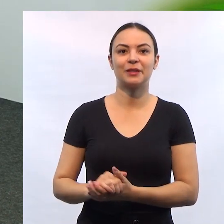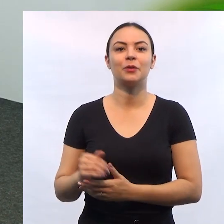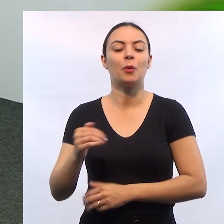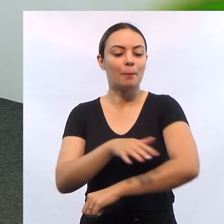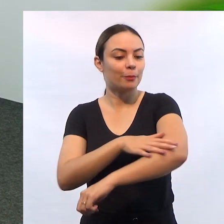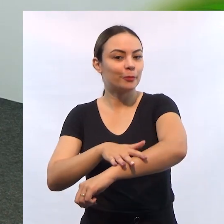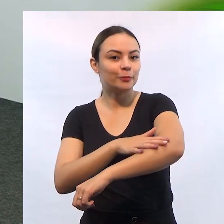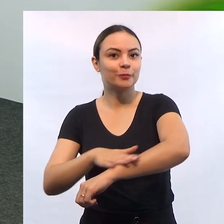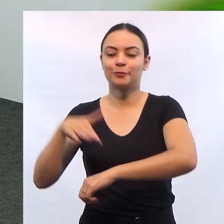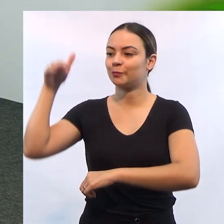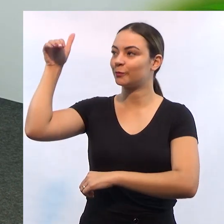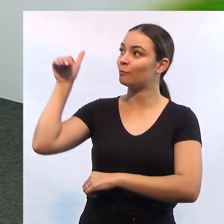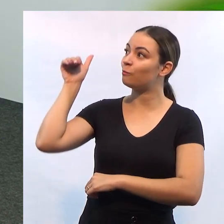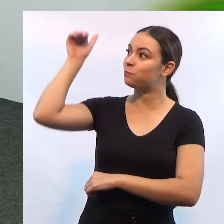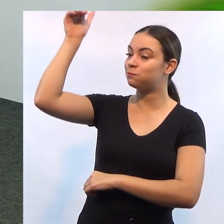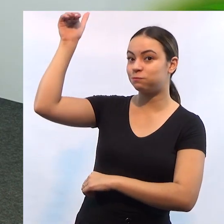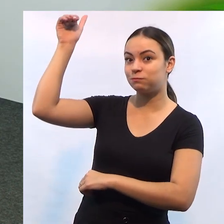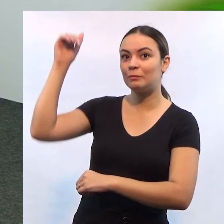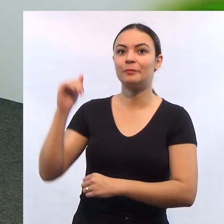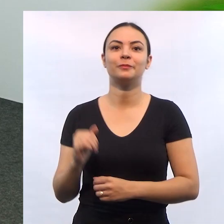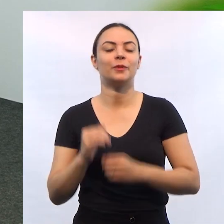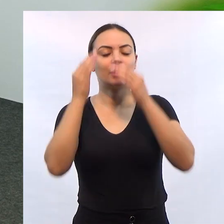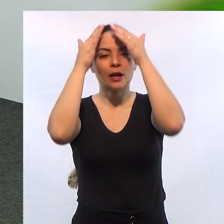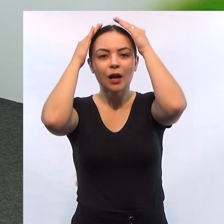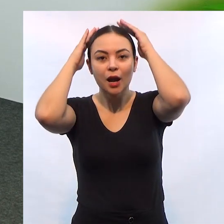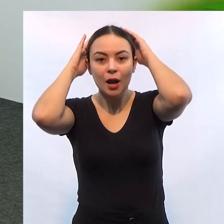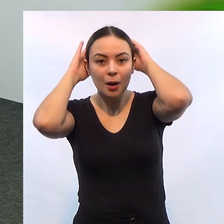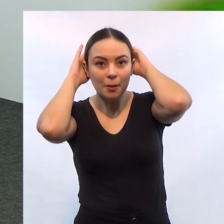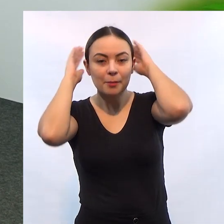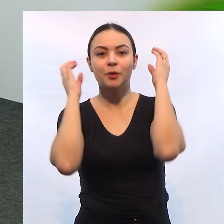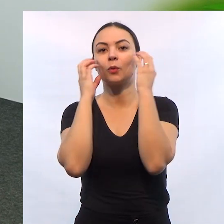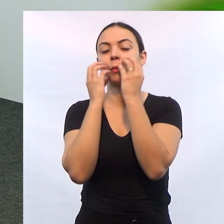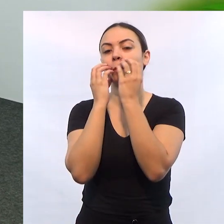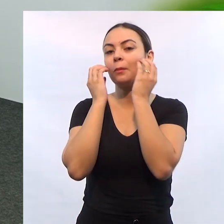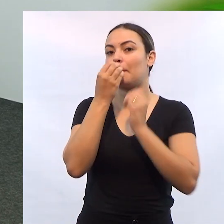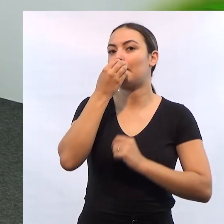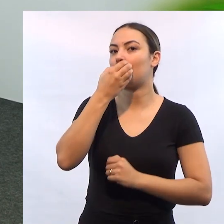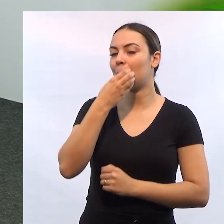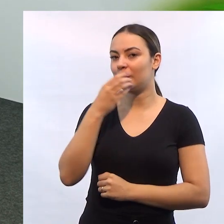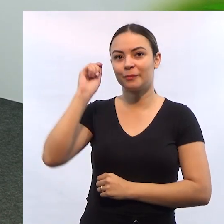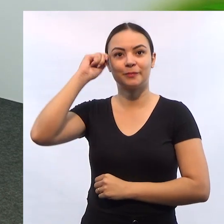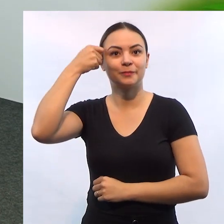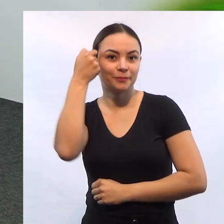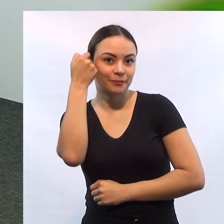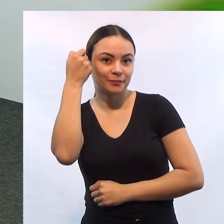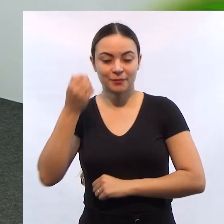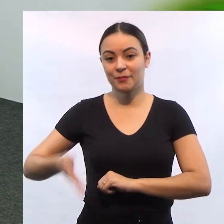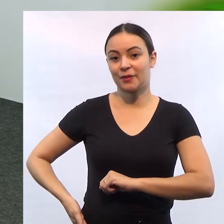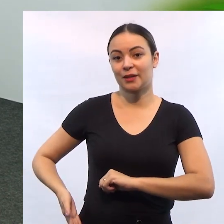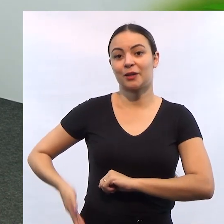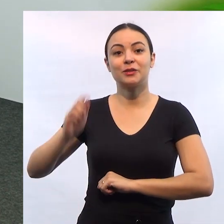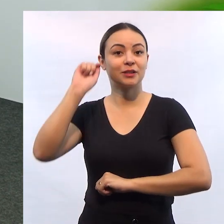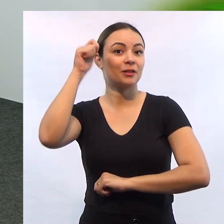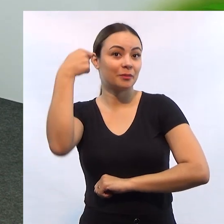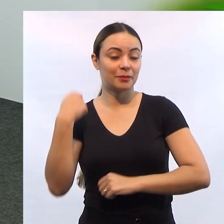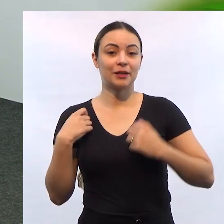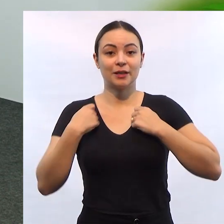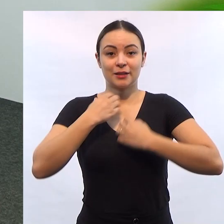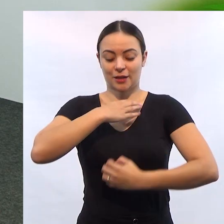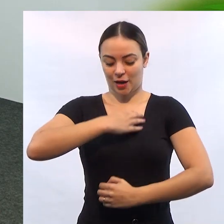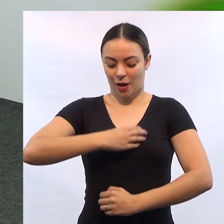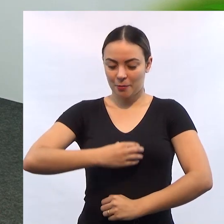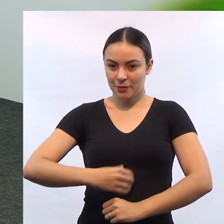Estou vestindo hoje aqui uma calça jeans escura, uma camisa social azul e, é claro, o terno aqui um pouco mais claro, para não